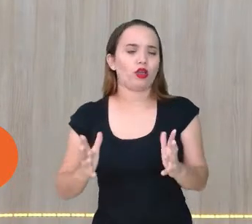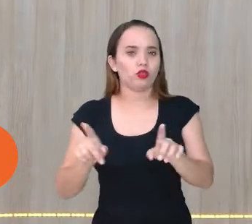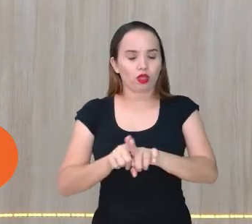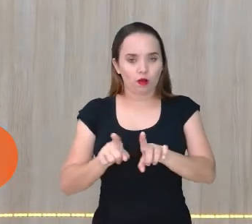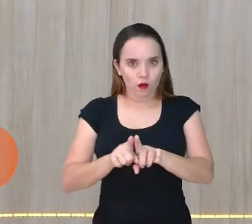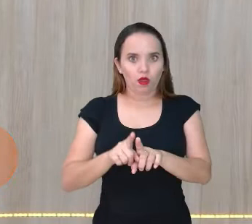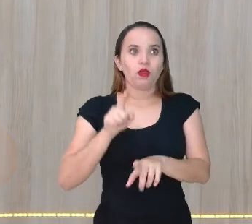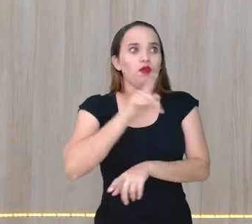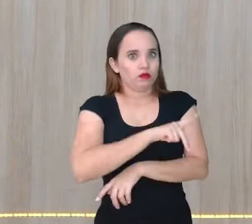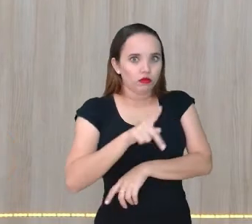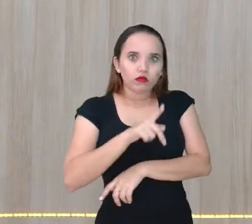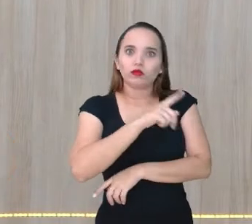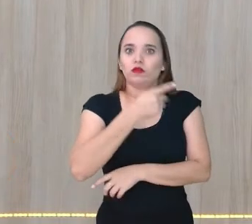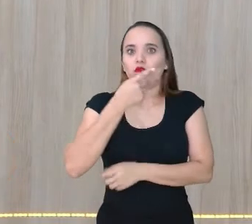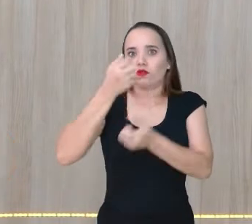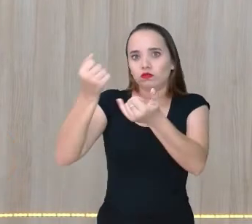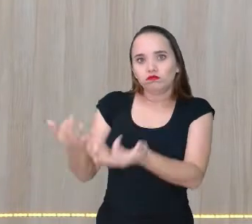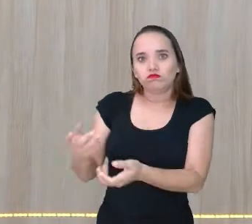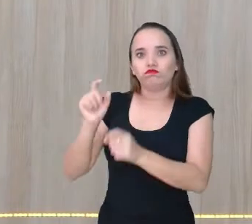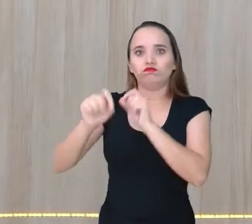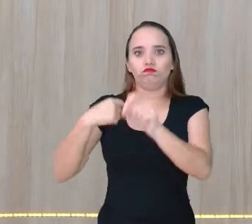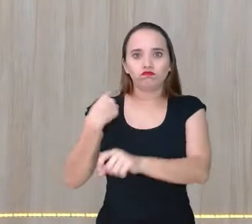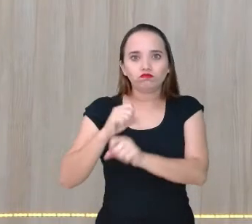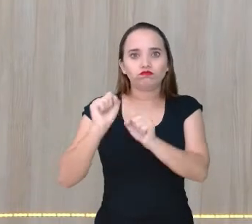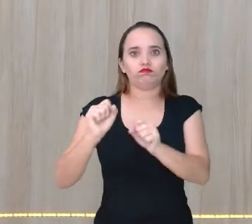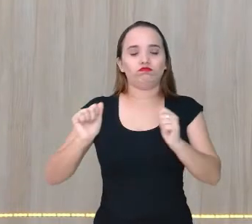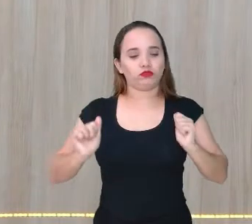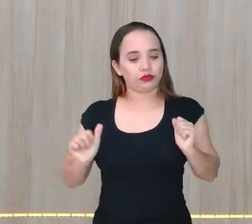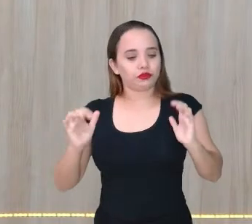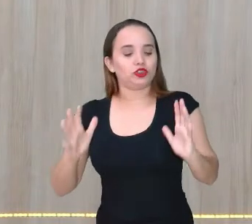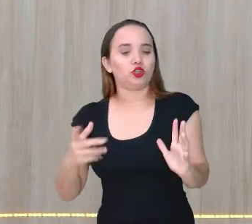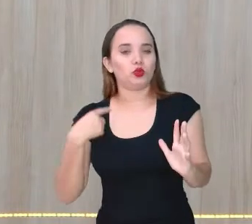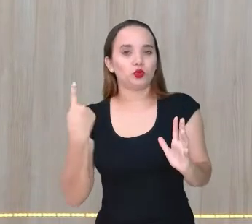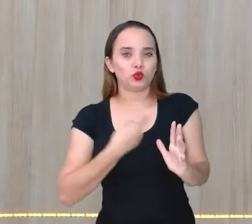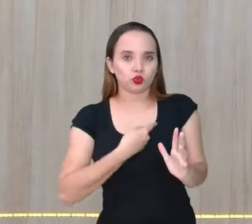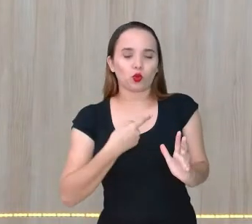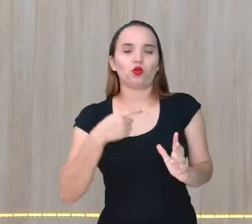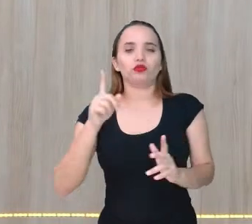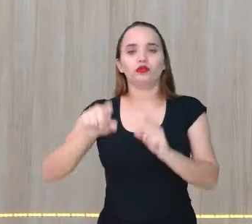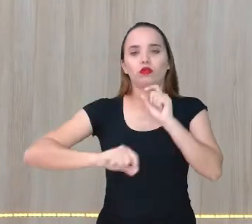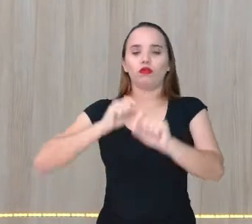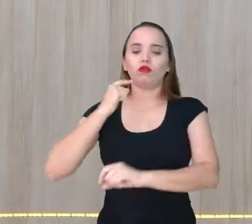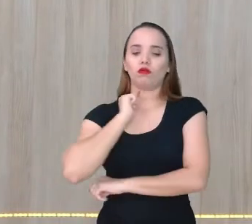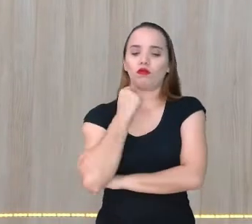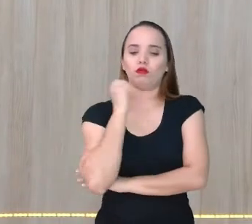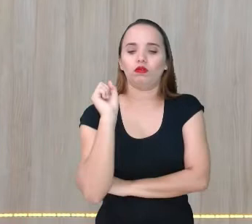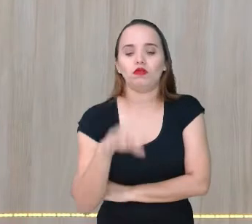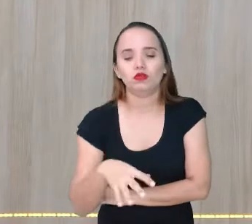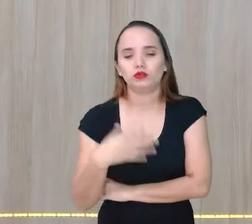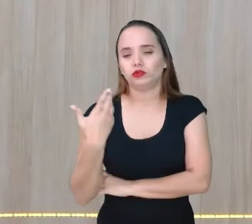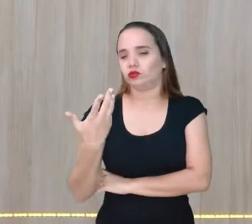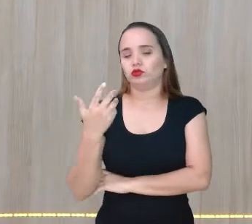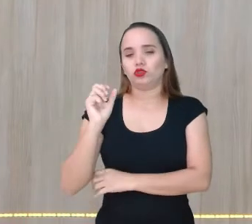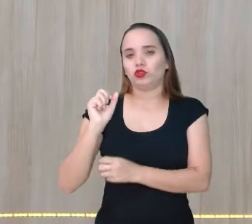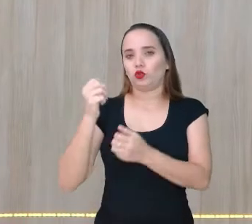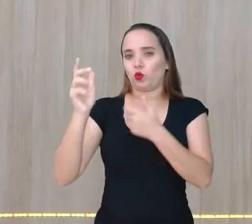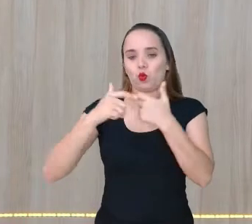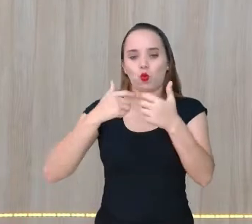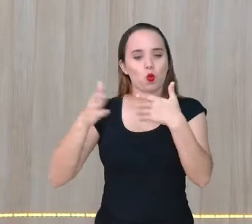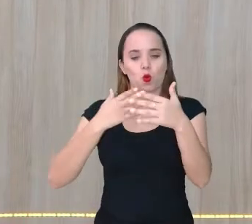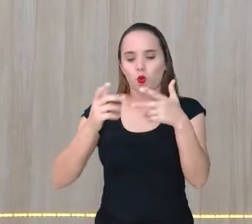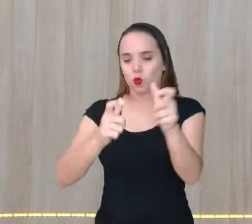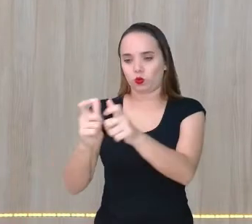gente pode fazer a nossa parte, né? De não jogar o lixo de forma inadequada, certo? E a